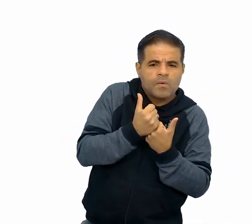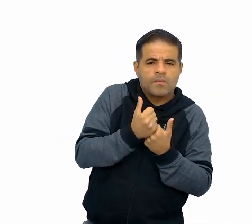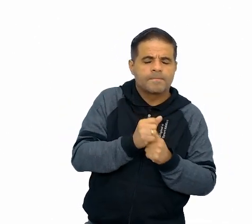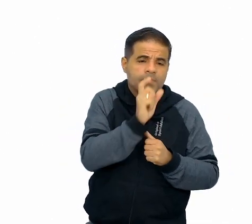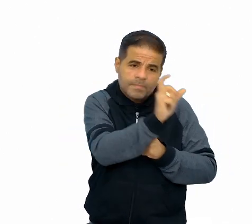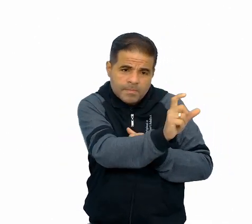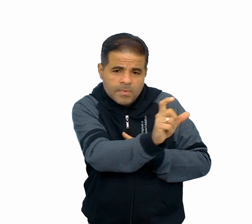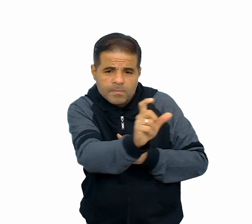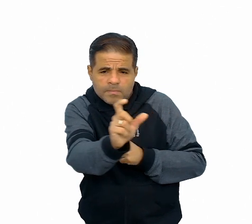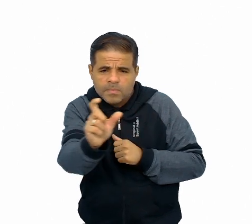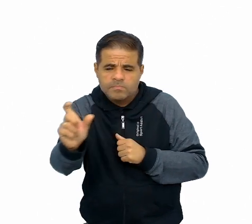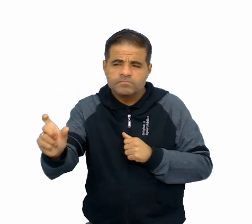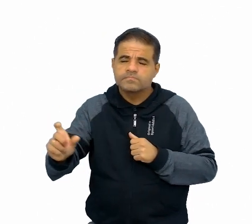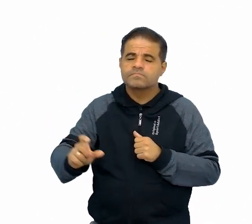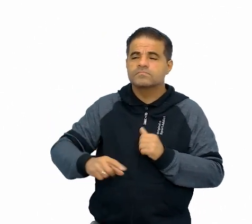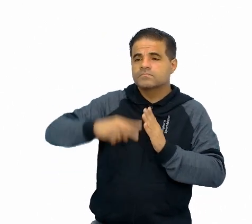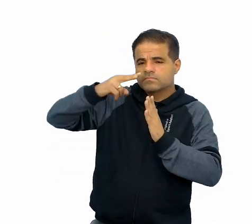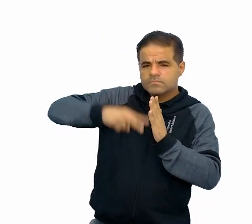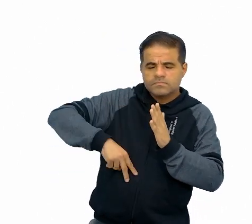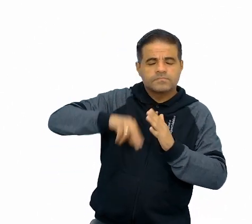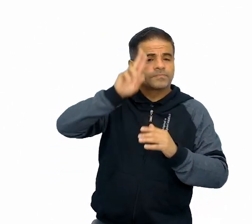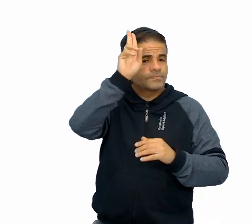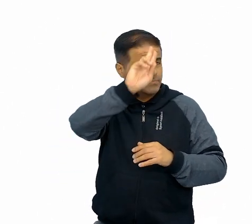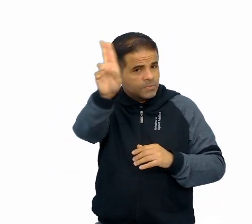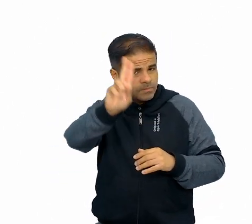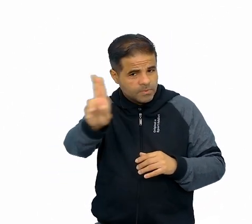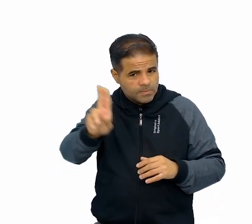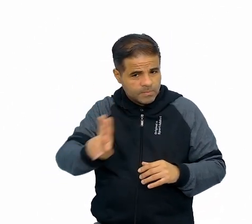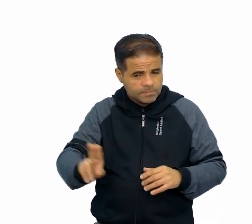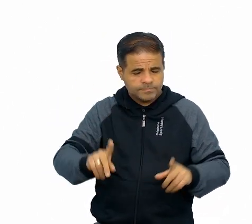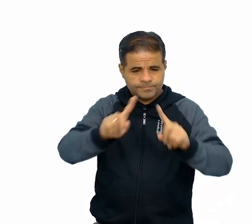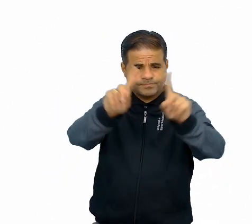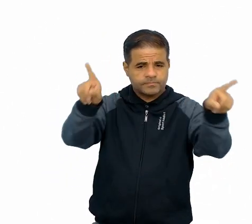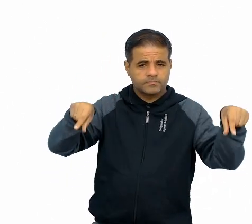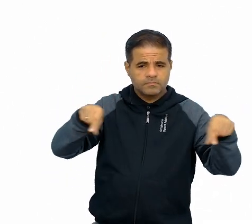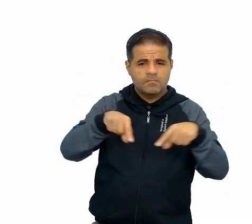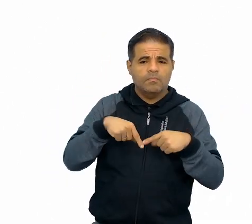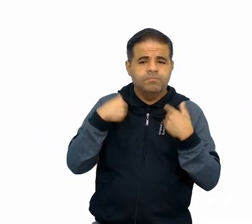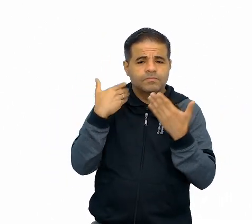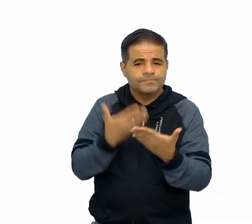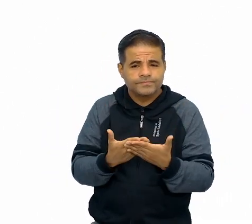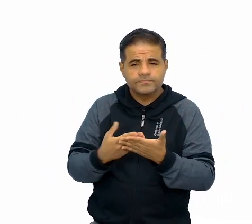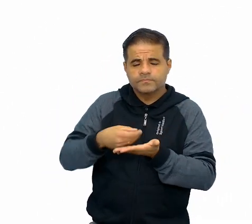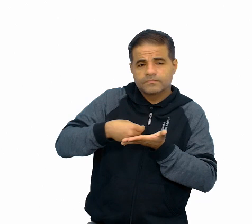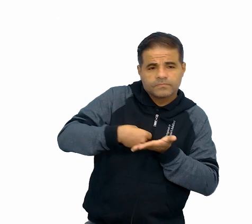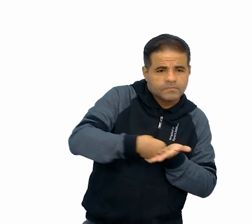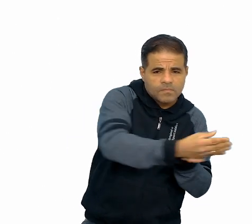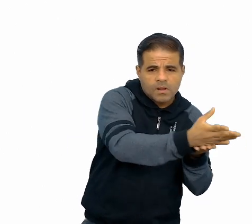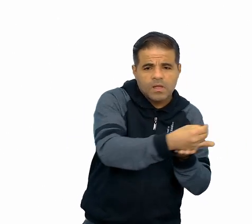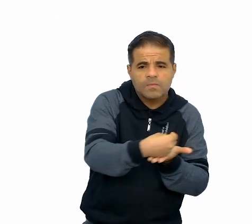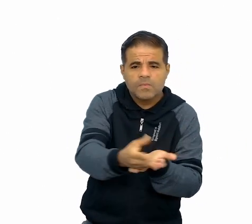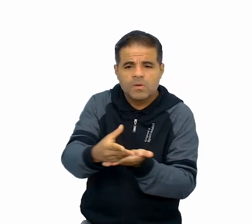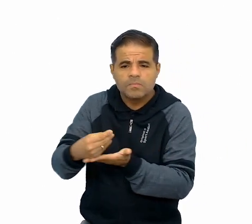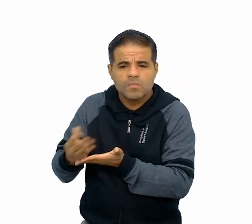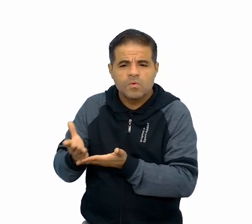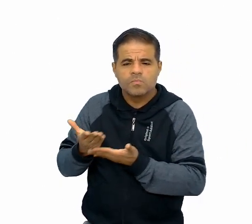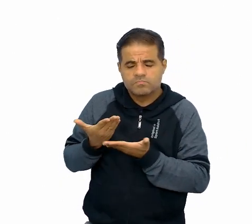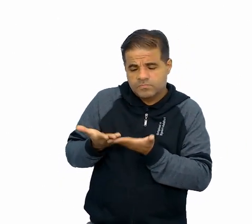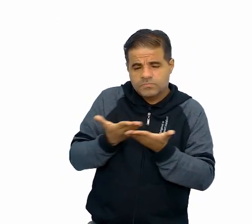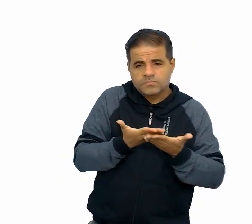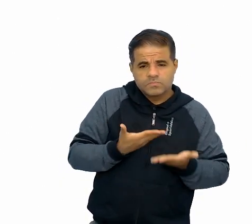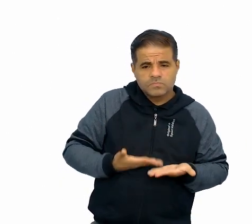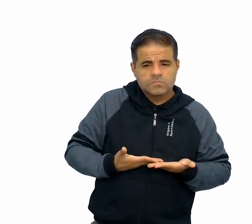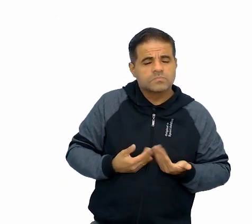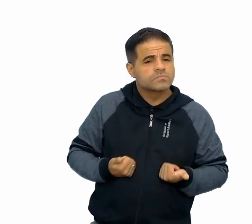palavras estáveis, né? Como nas listas de nomes que nós temos na sala, quais estudantes ainda não lançam mão desses procedimentos,